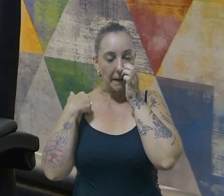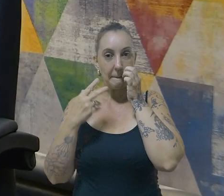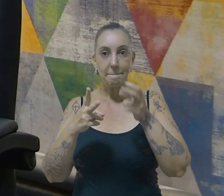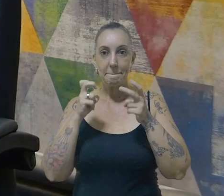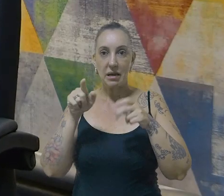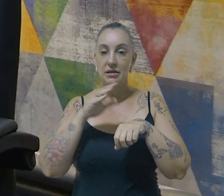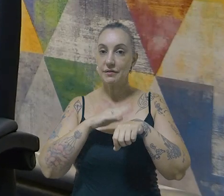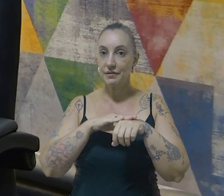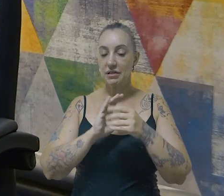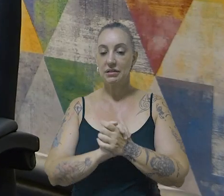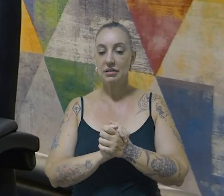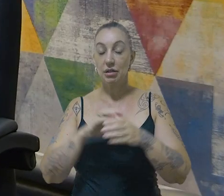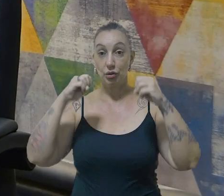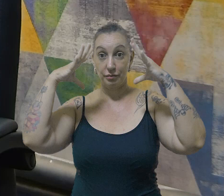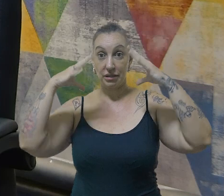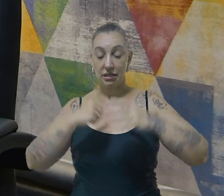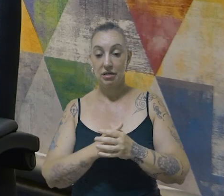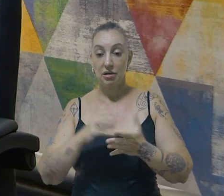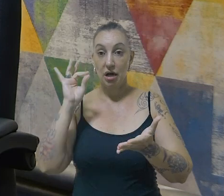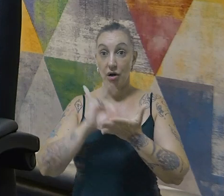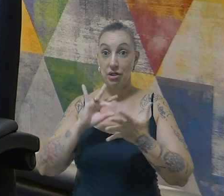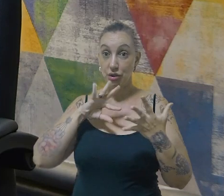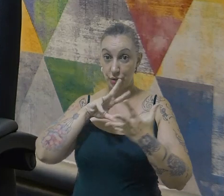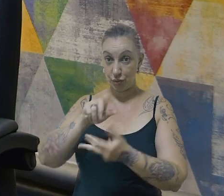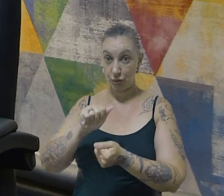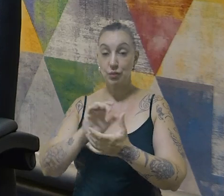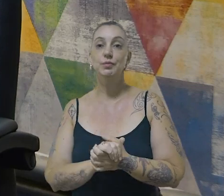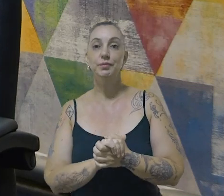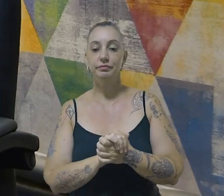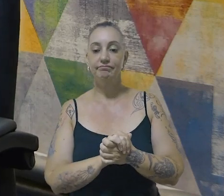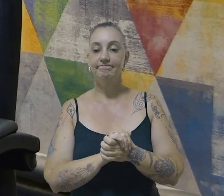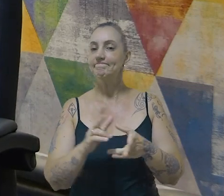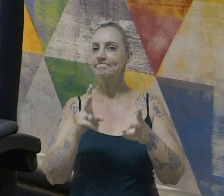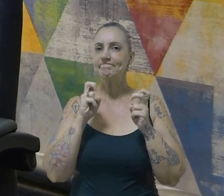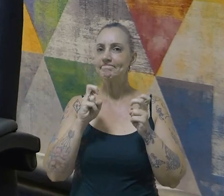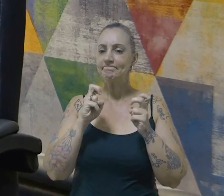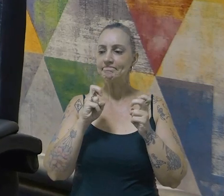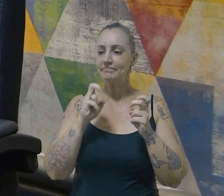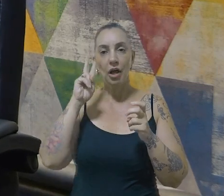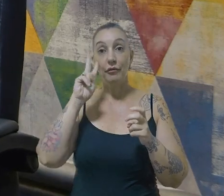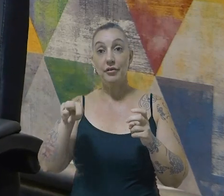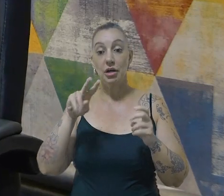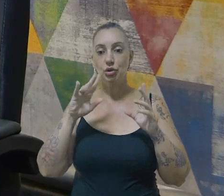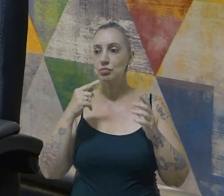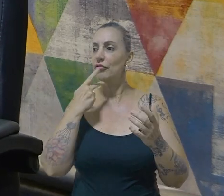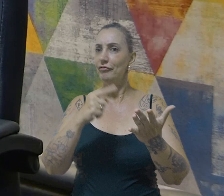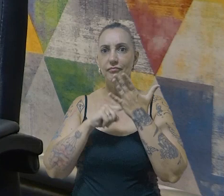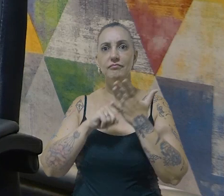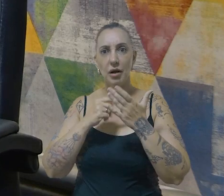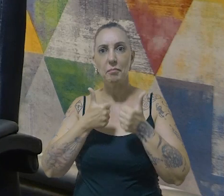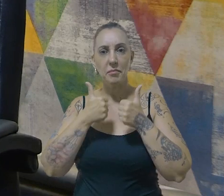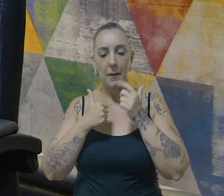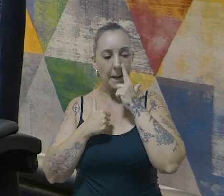e iluminação a origem do mundo a origem do mundo eu não assisti mas todo mundo indica para assistir